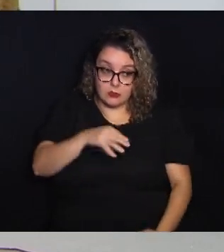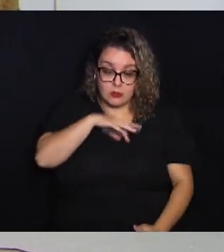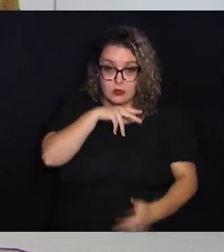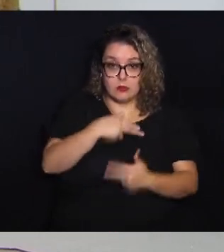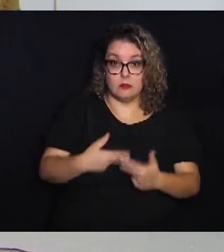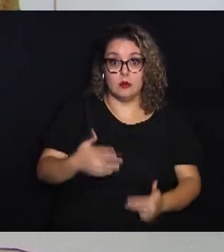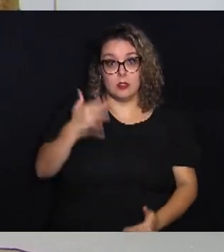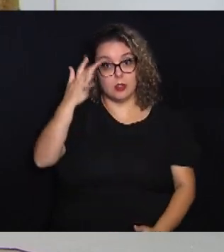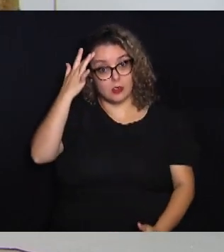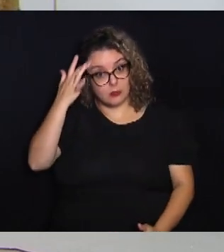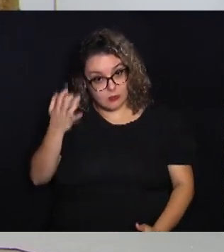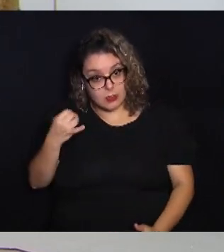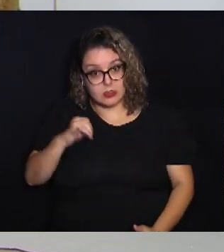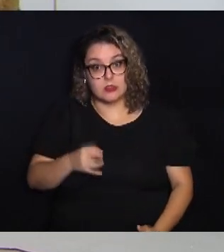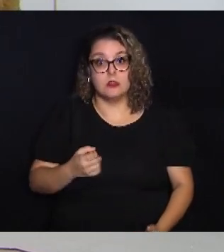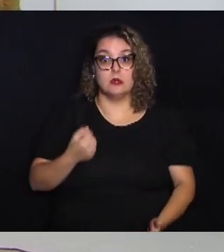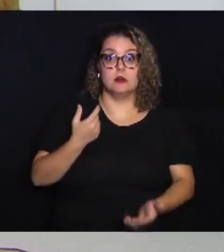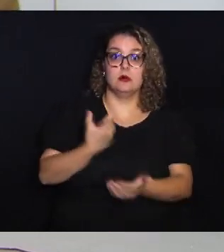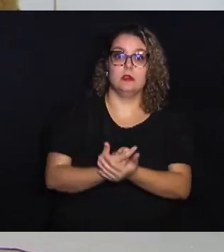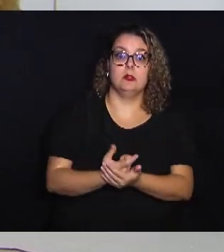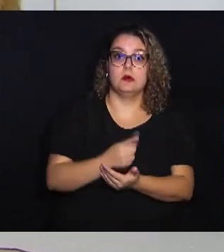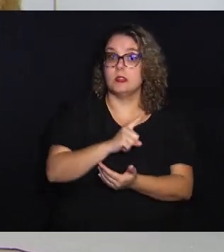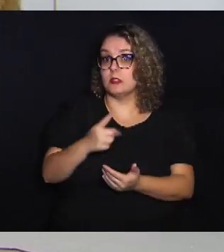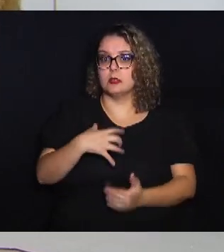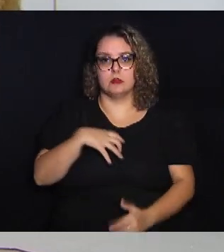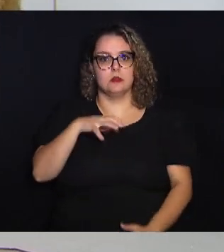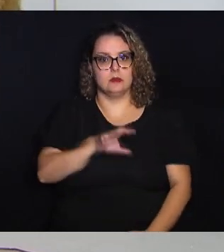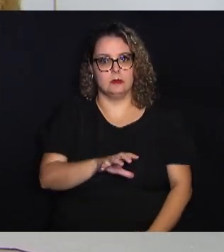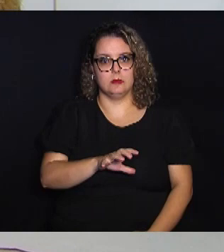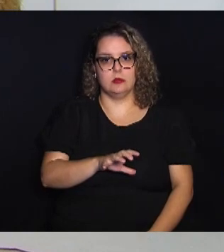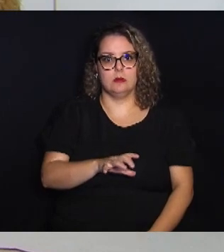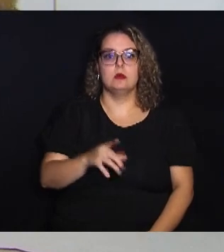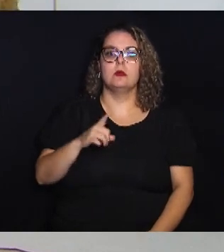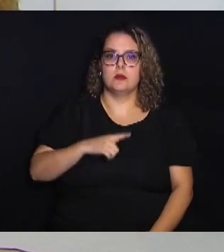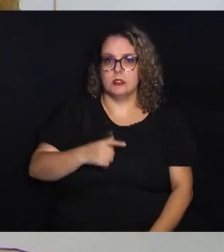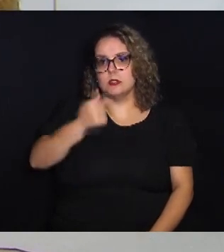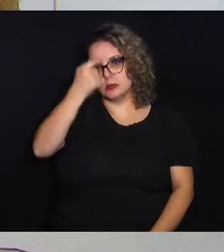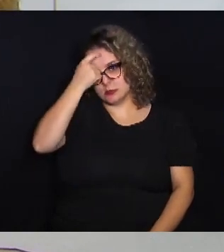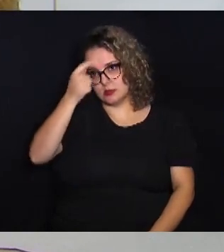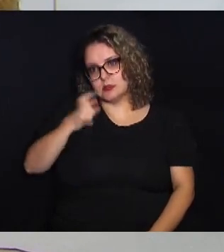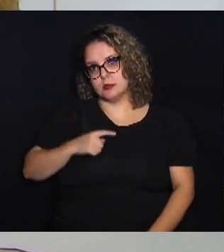até perder esse animal, né? Então amanhã, se quiser adquirir outro, que não seja